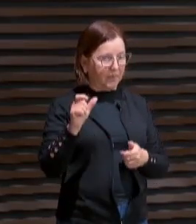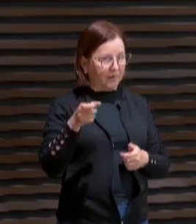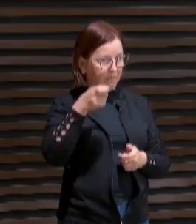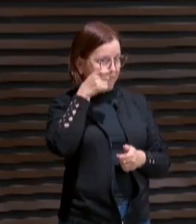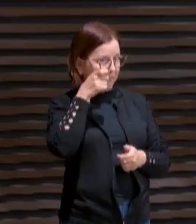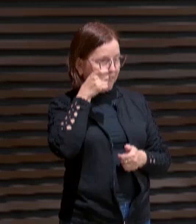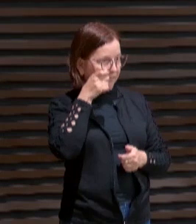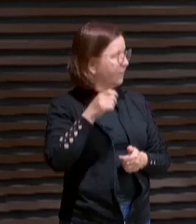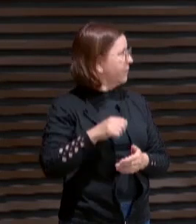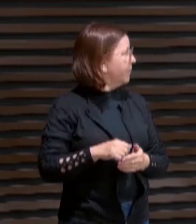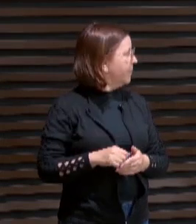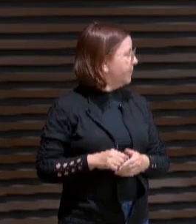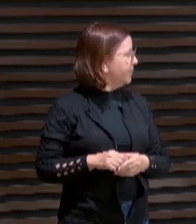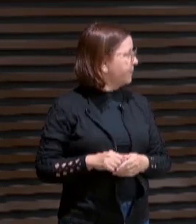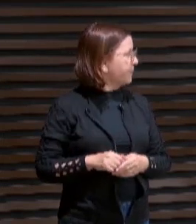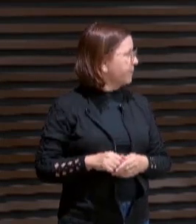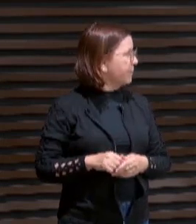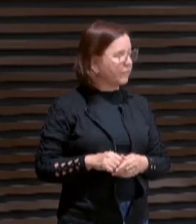interessante.